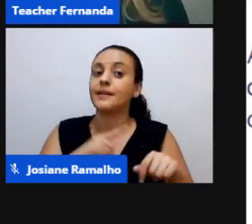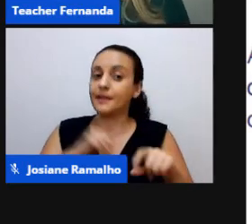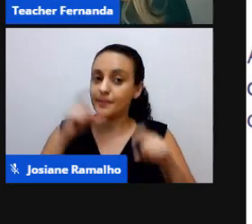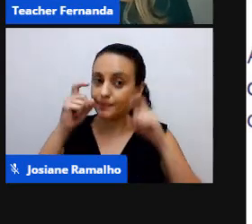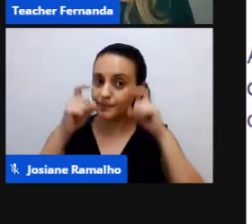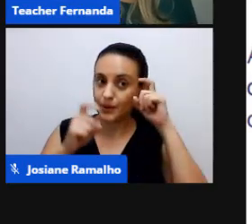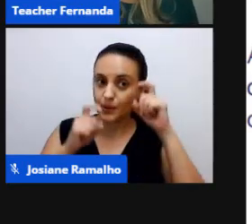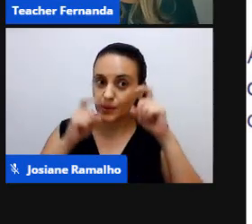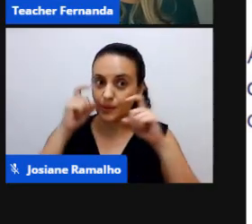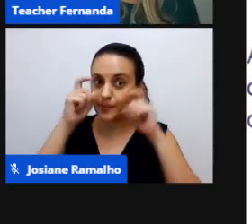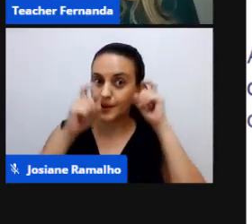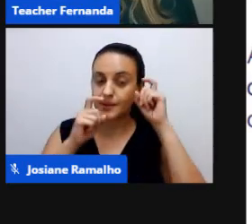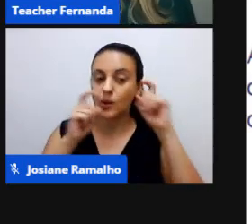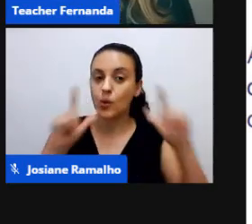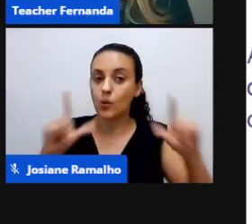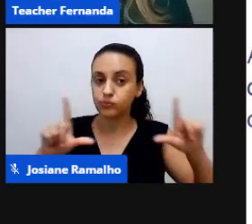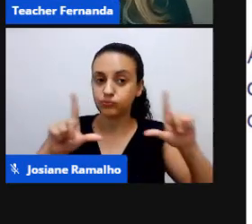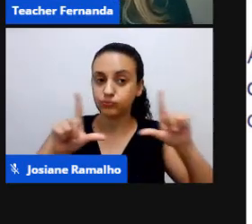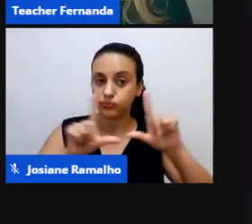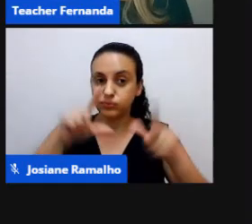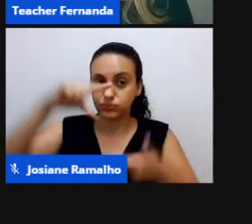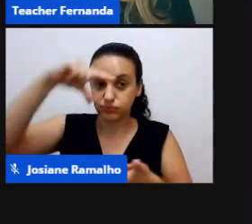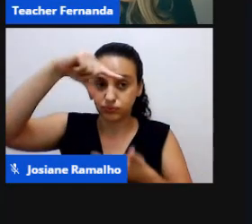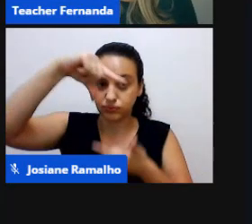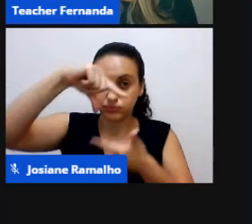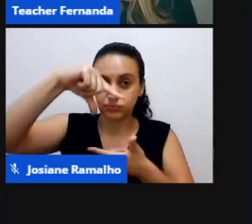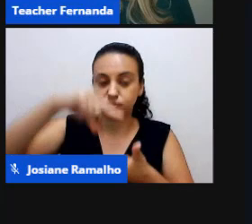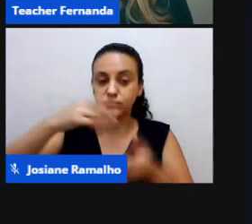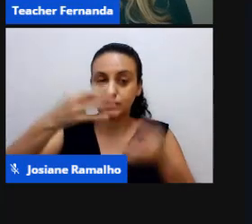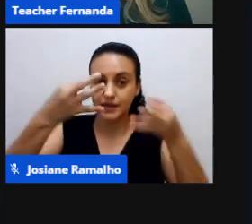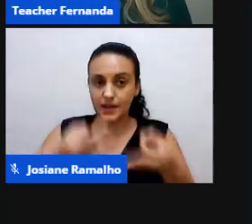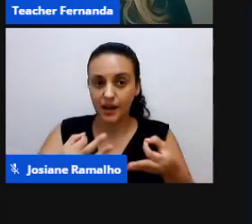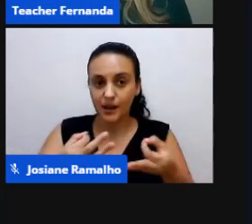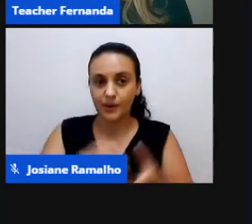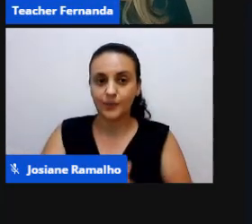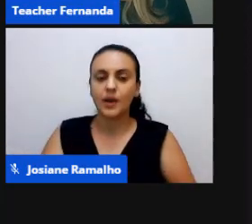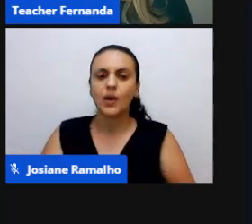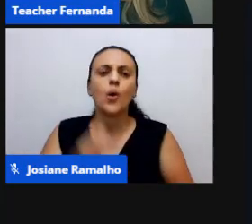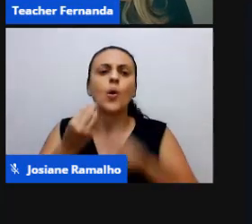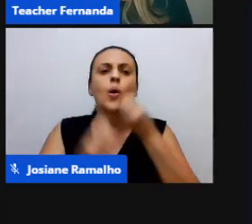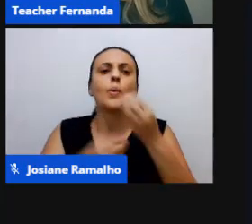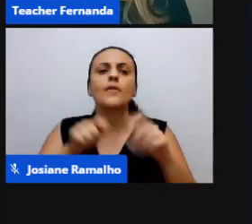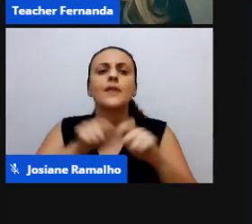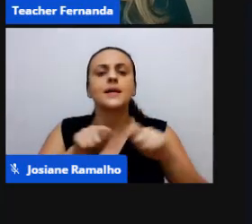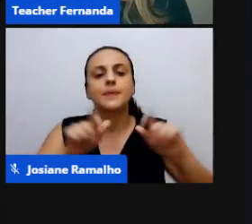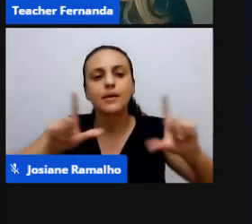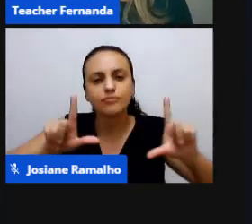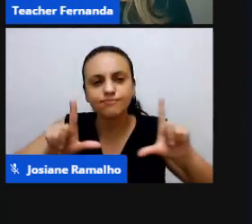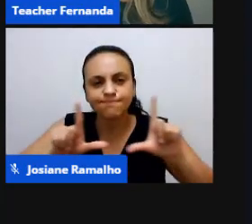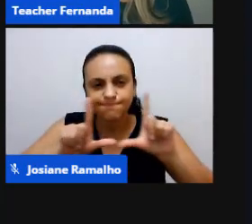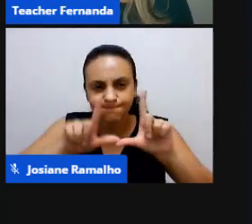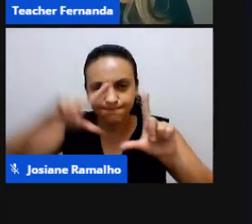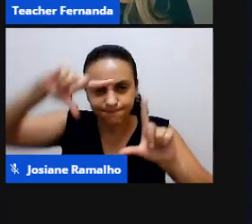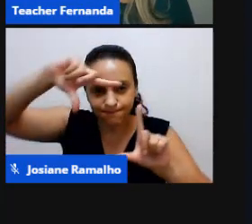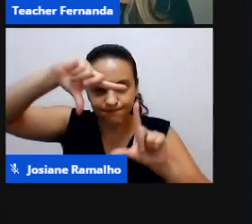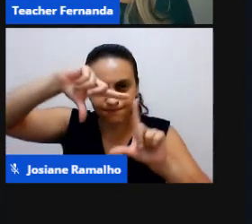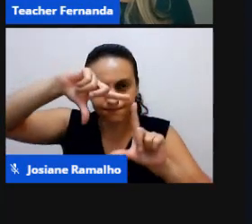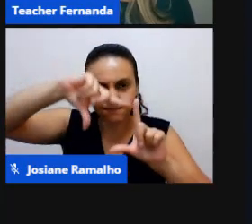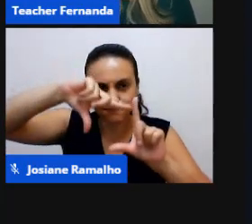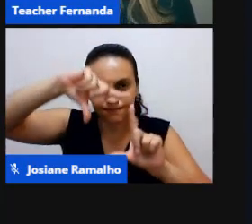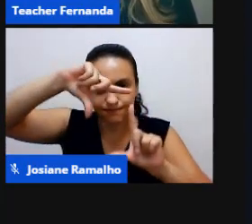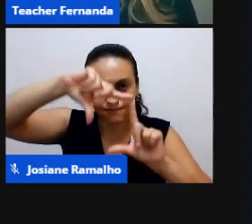texto. Muito bem. Então, como que nós poderíamos enquadrar esse texto que está apresentado